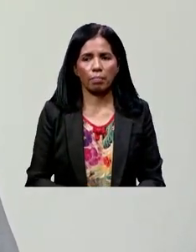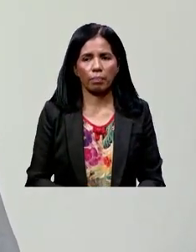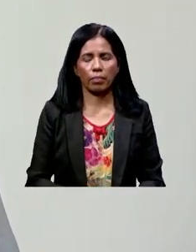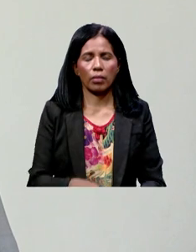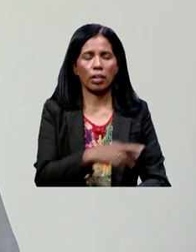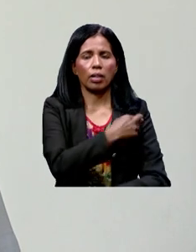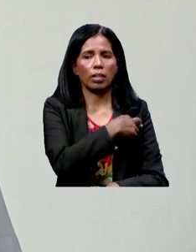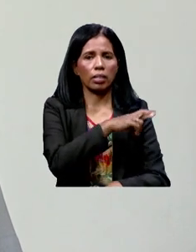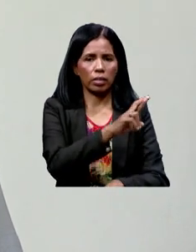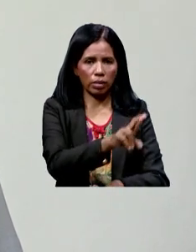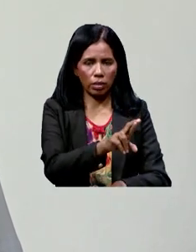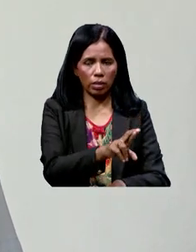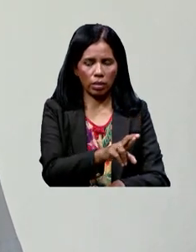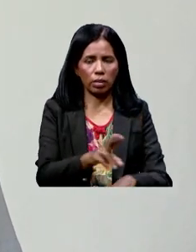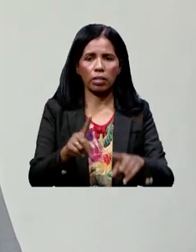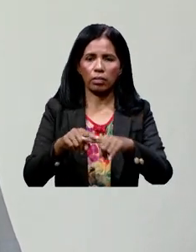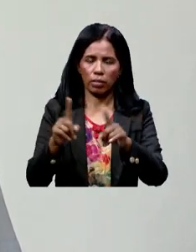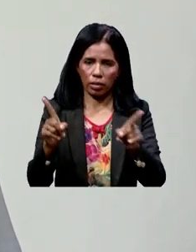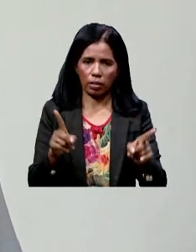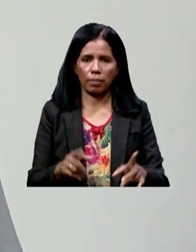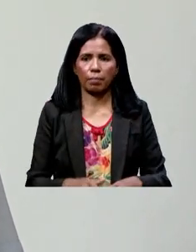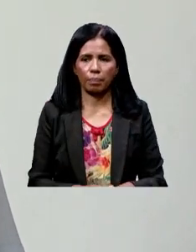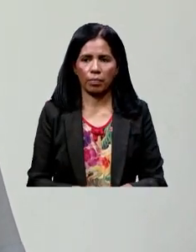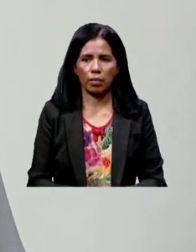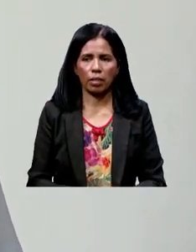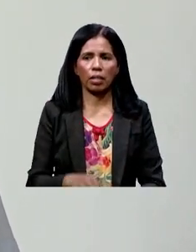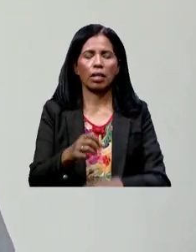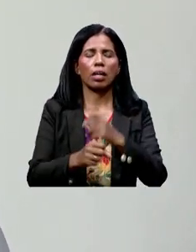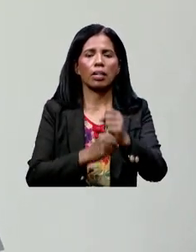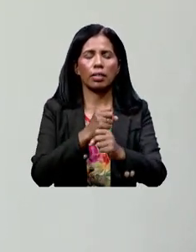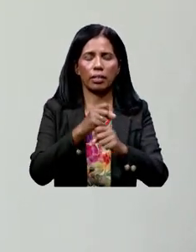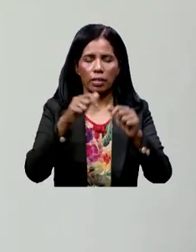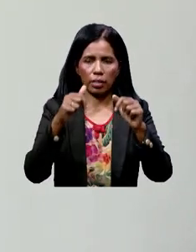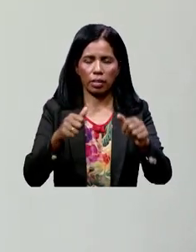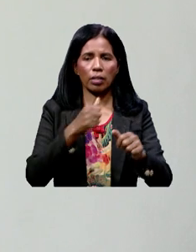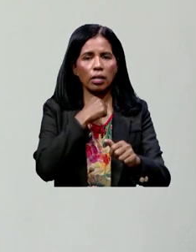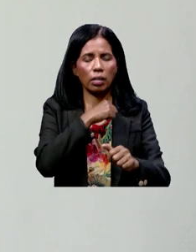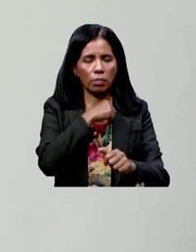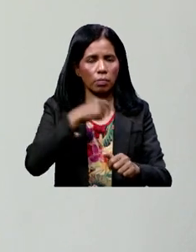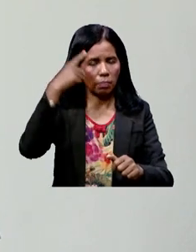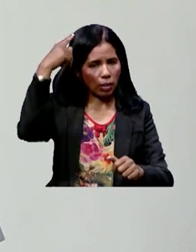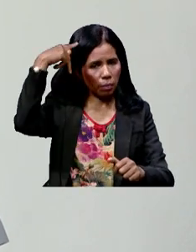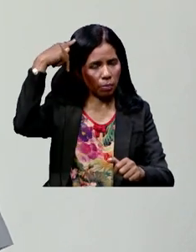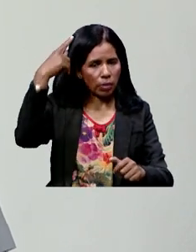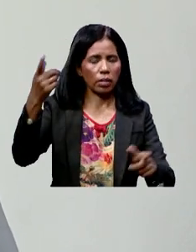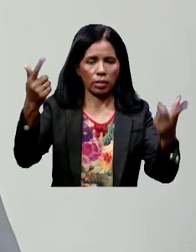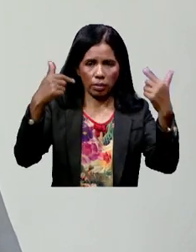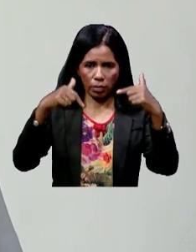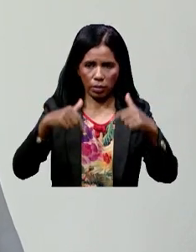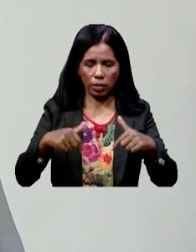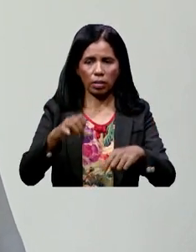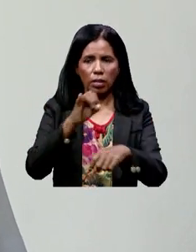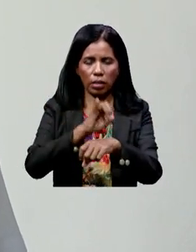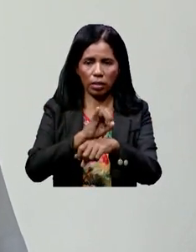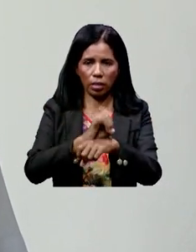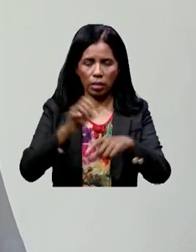religião nebemak lahanesan. Nune hiatinan dene, Santo Padre mosatumai, Igreja